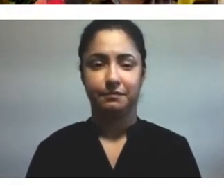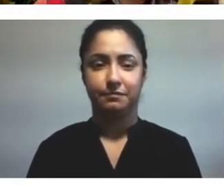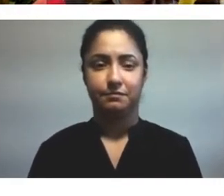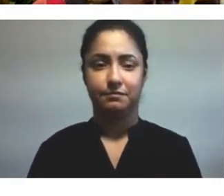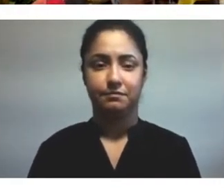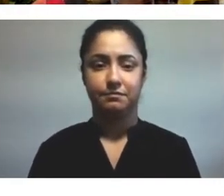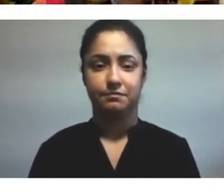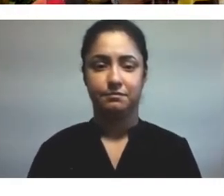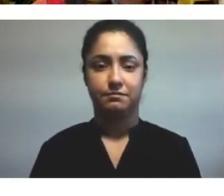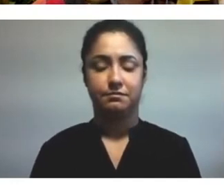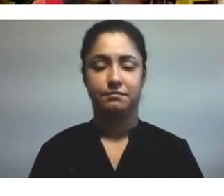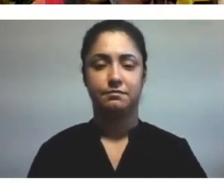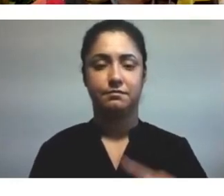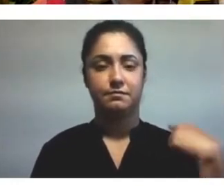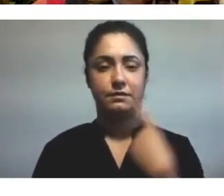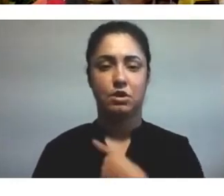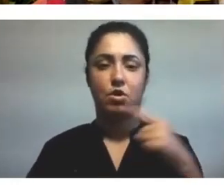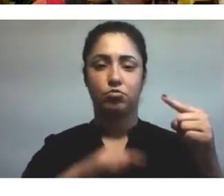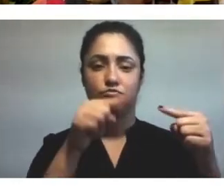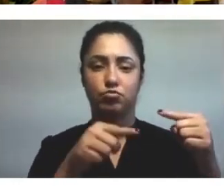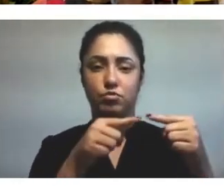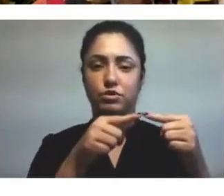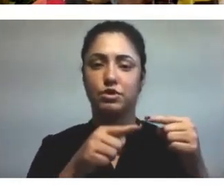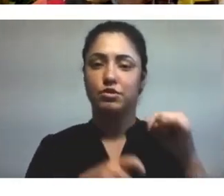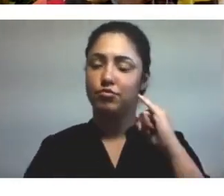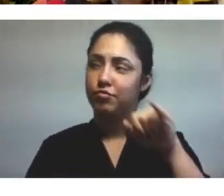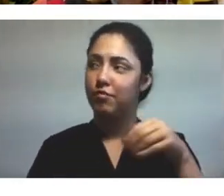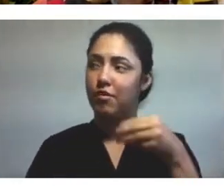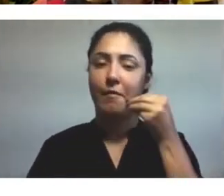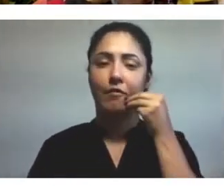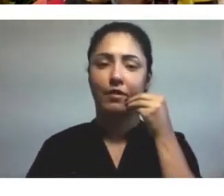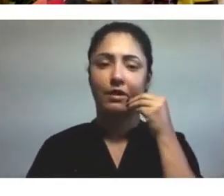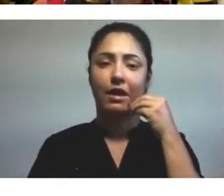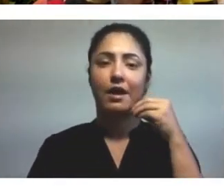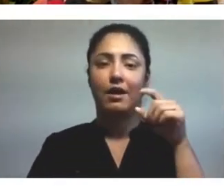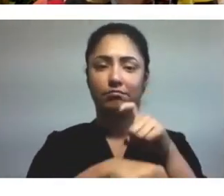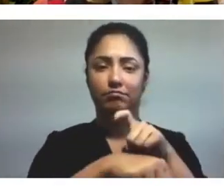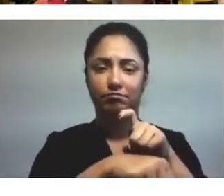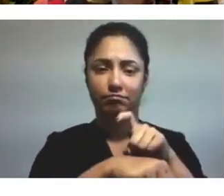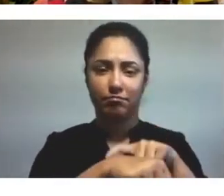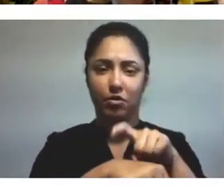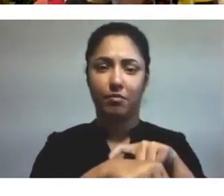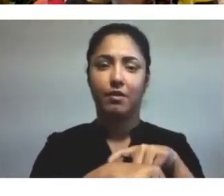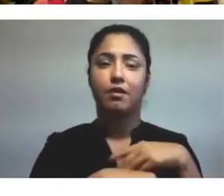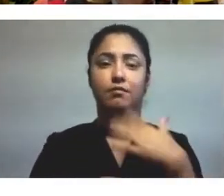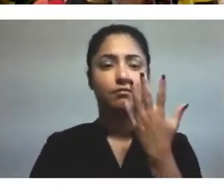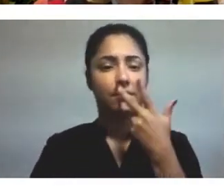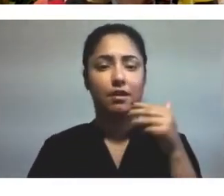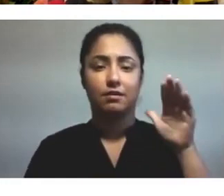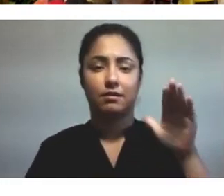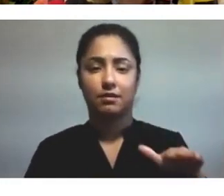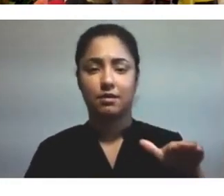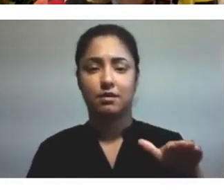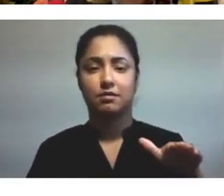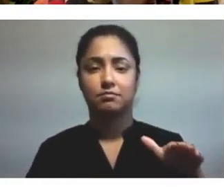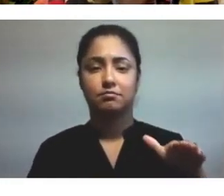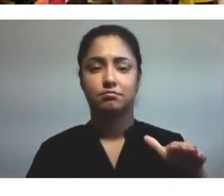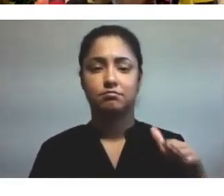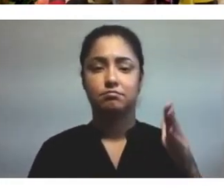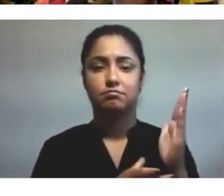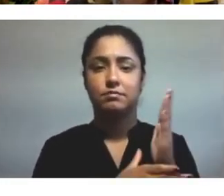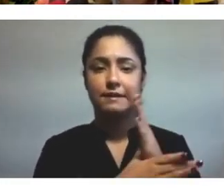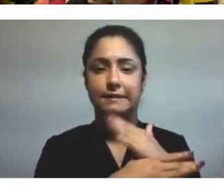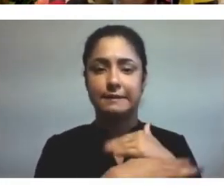Então, nosso objetivo é aproveitar o tempo ocioso, né, da criança, do adolescente, do familiar, o